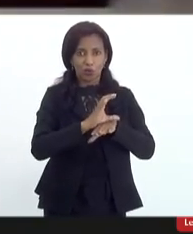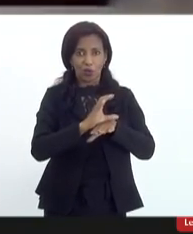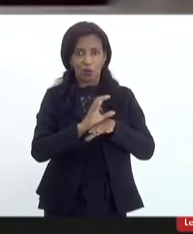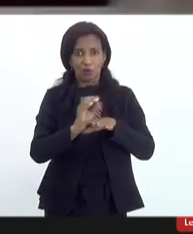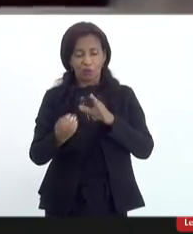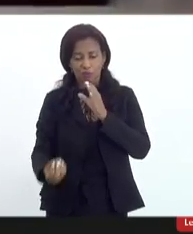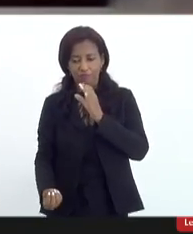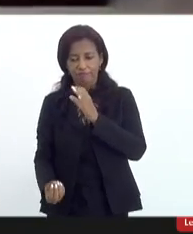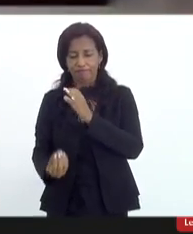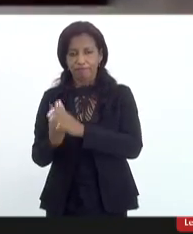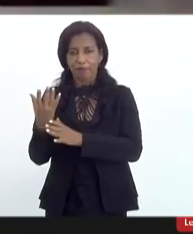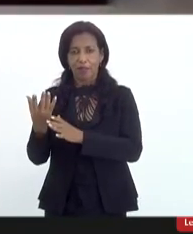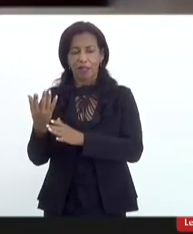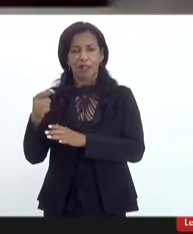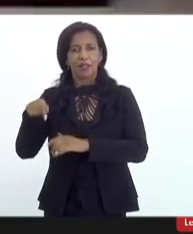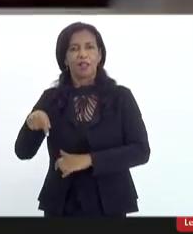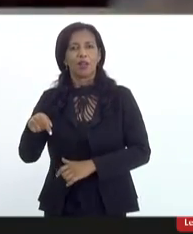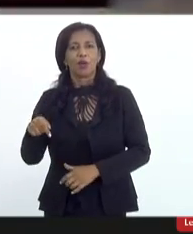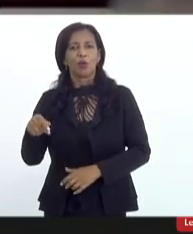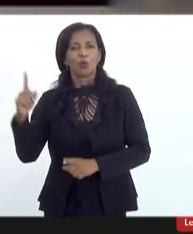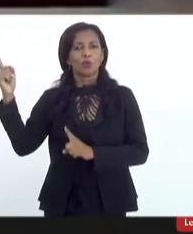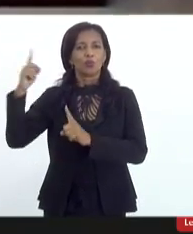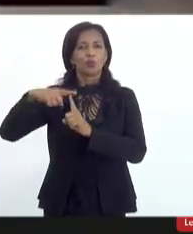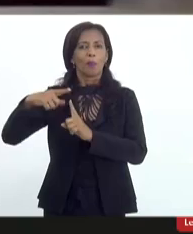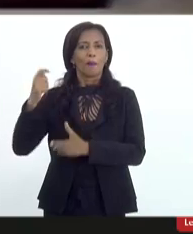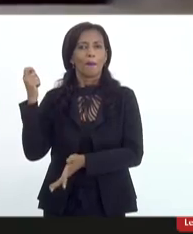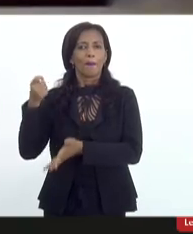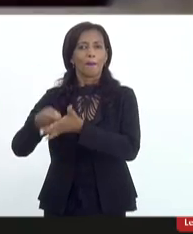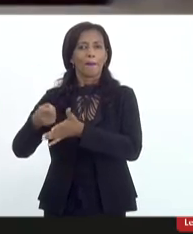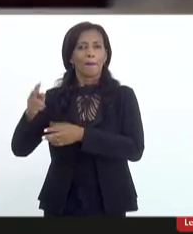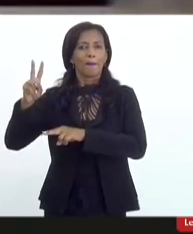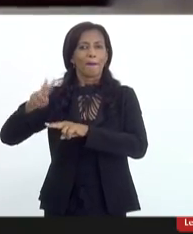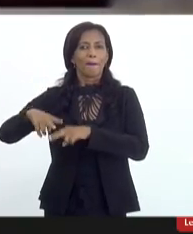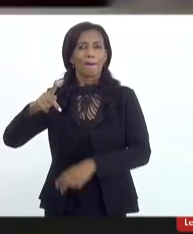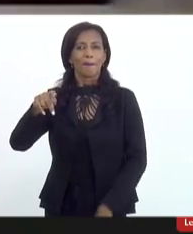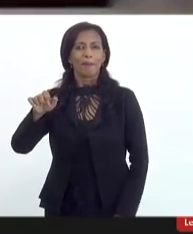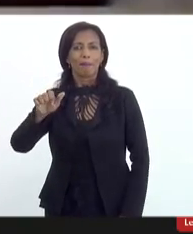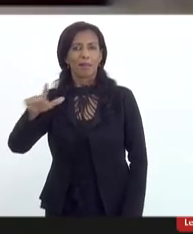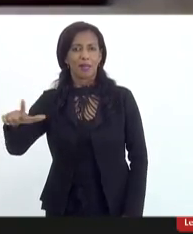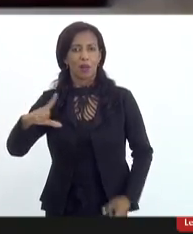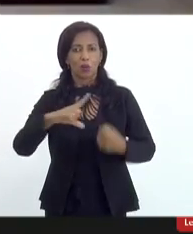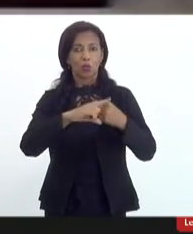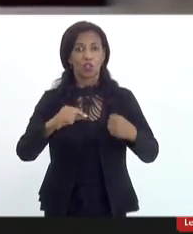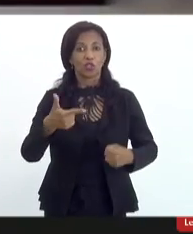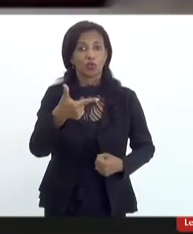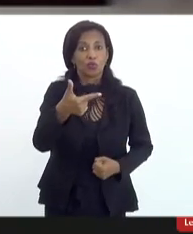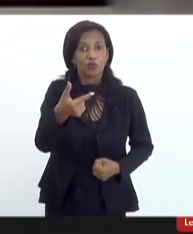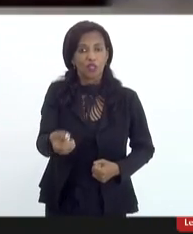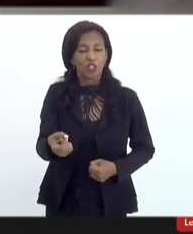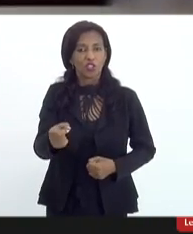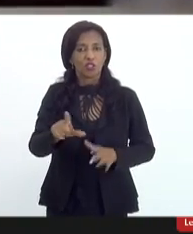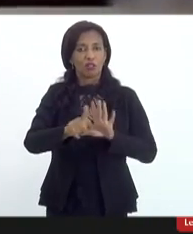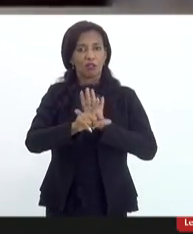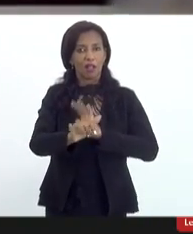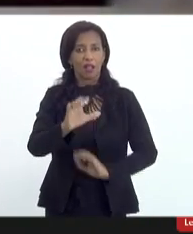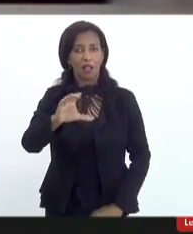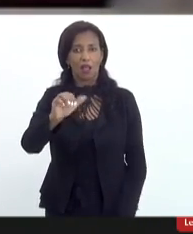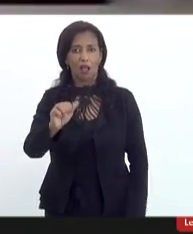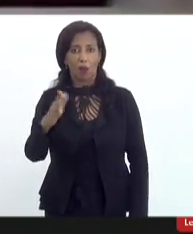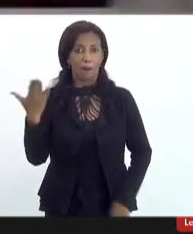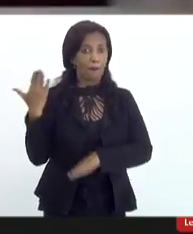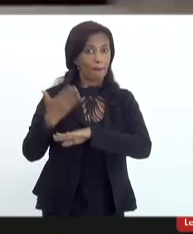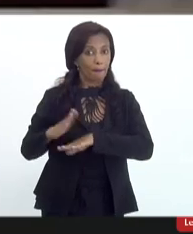no sistema jurídico brasileiro o tipo penal, no artigo 20 da Lei K.O.,